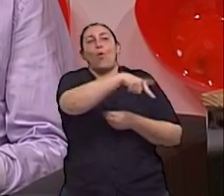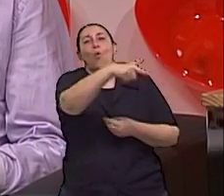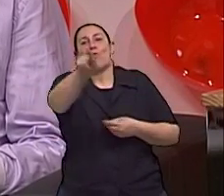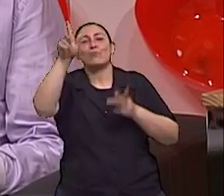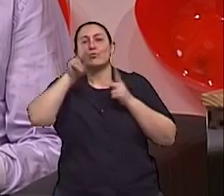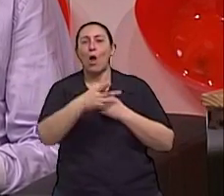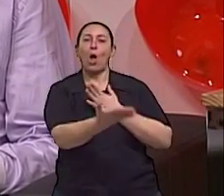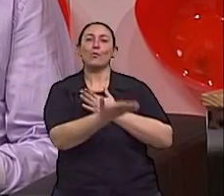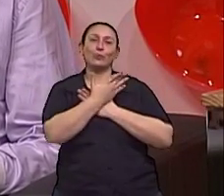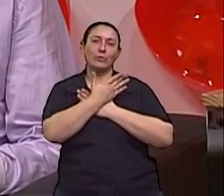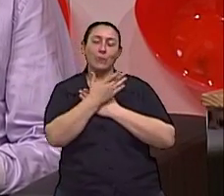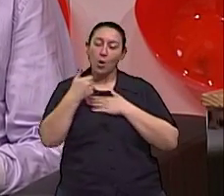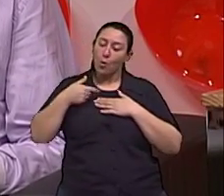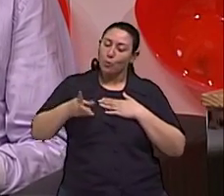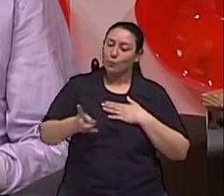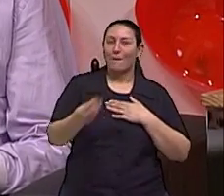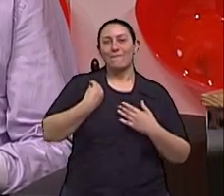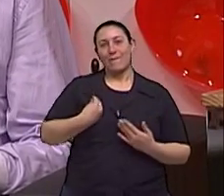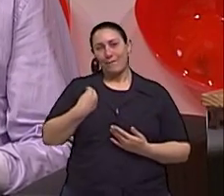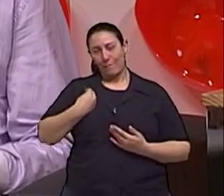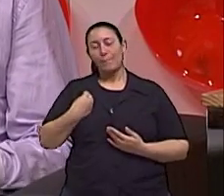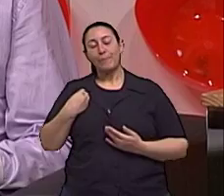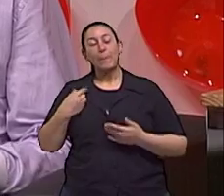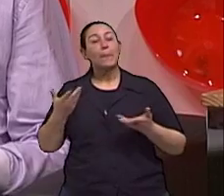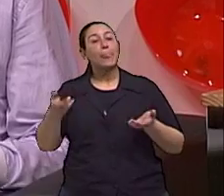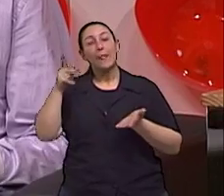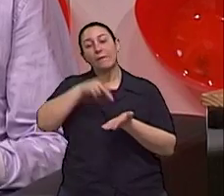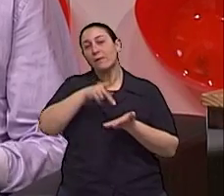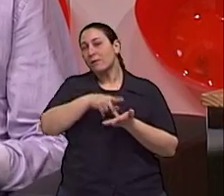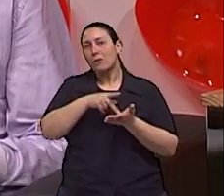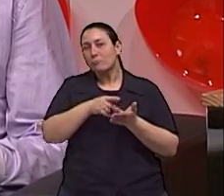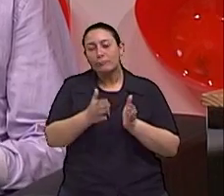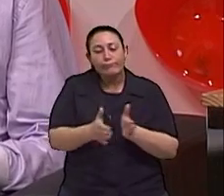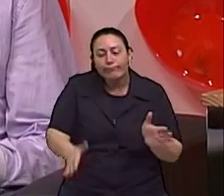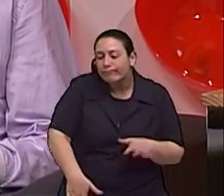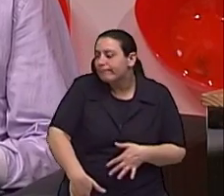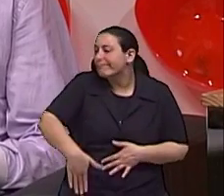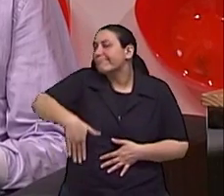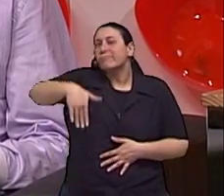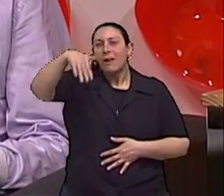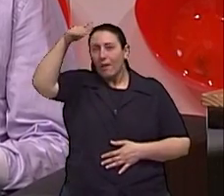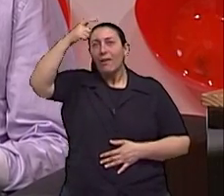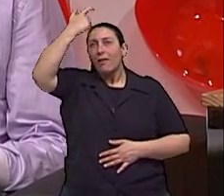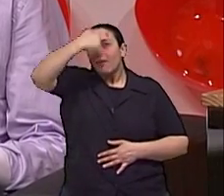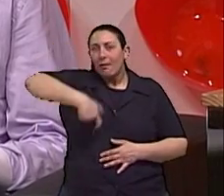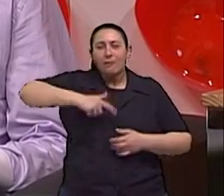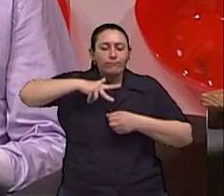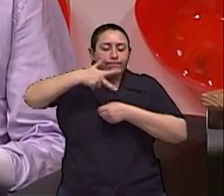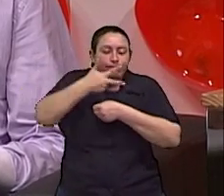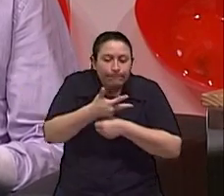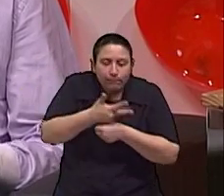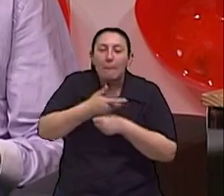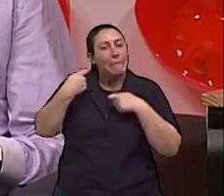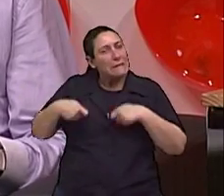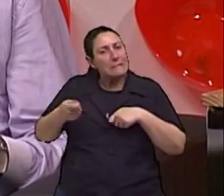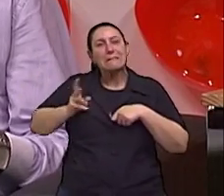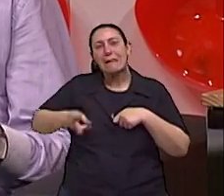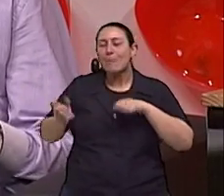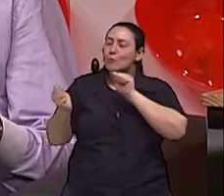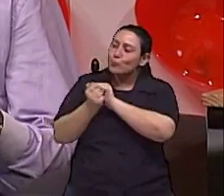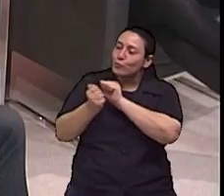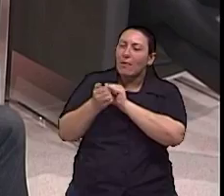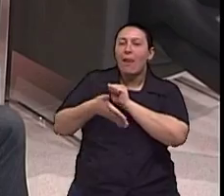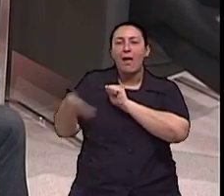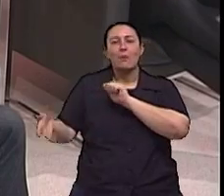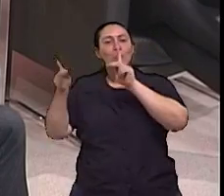pessoas para continuar vivos, né? Perfeito. Então, isso realmente dificulta muito, porque o filho ele vai ter que fazer um processo, em